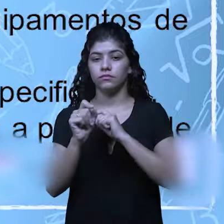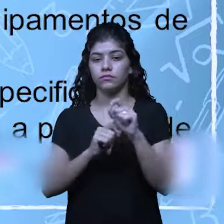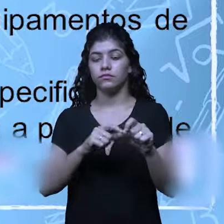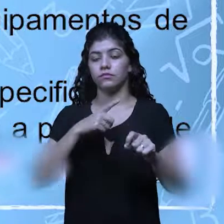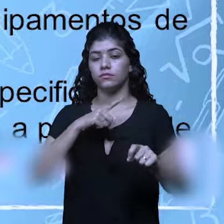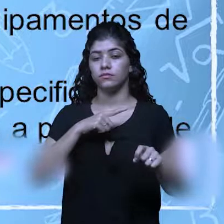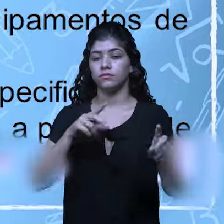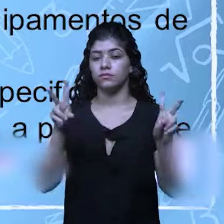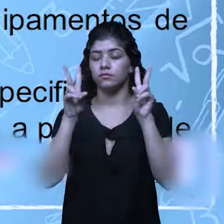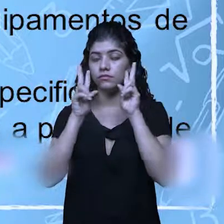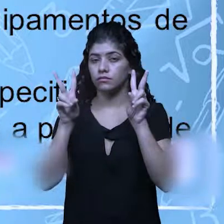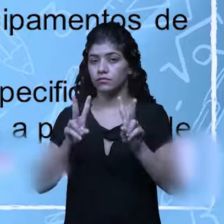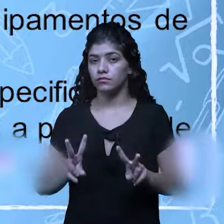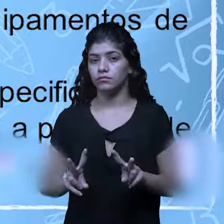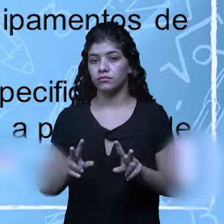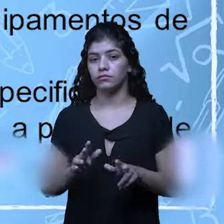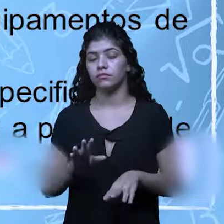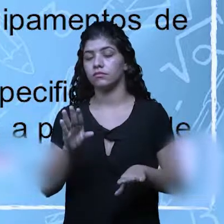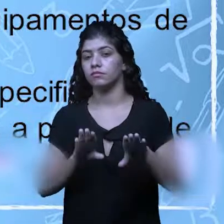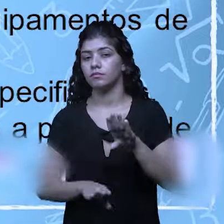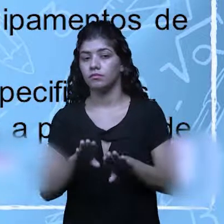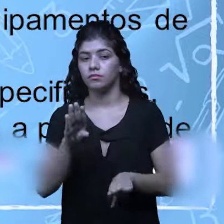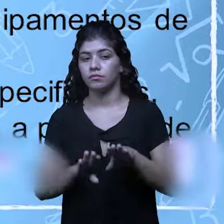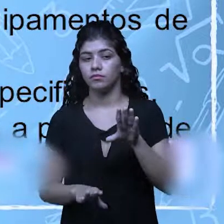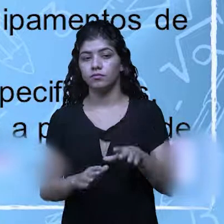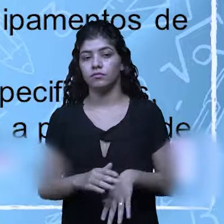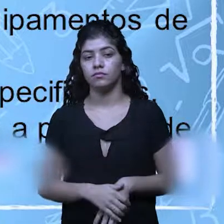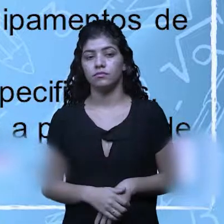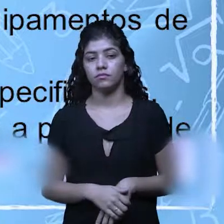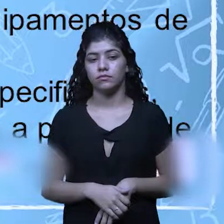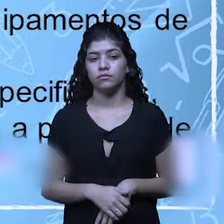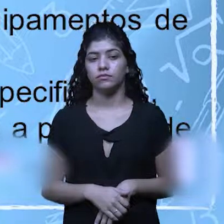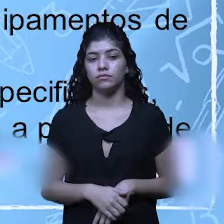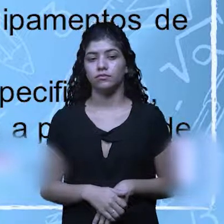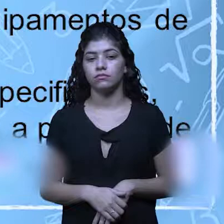7.1.5.2, recursos de monitoramento e medição,